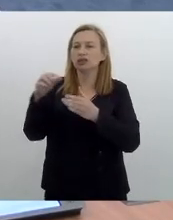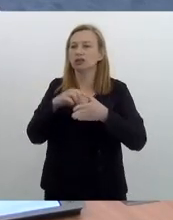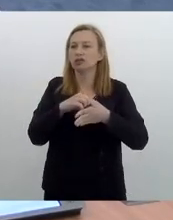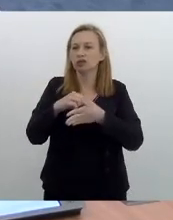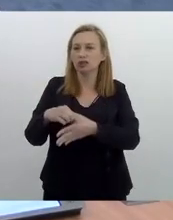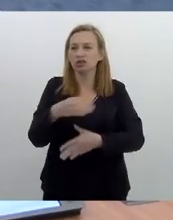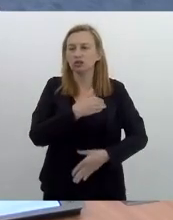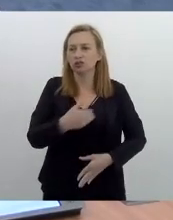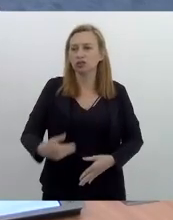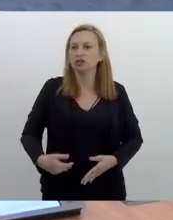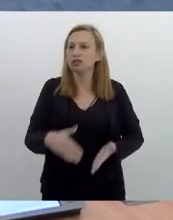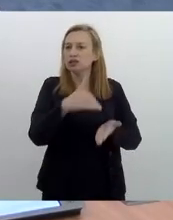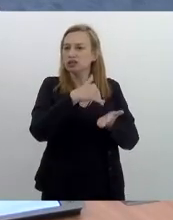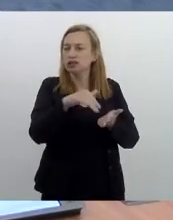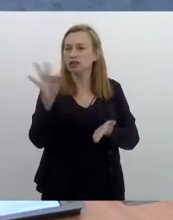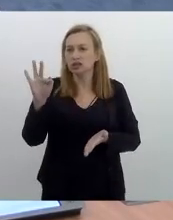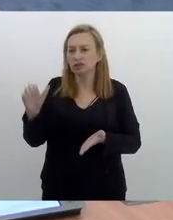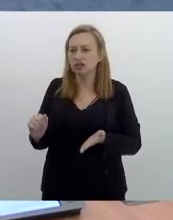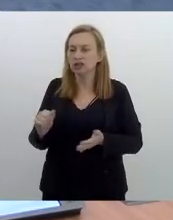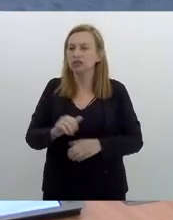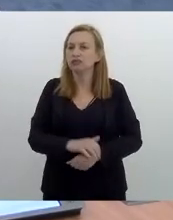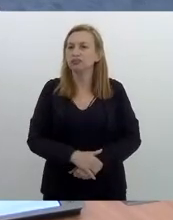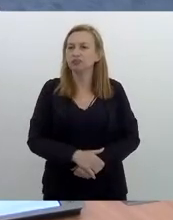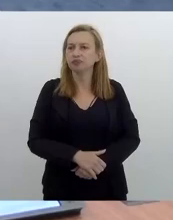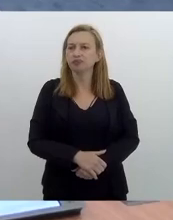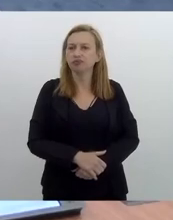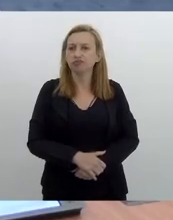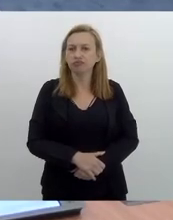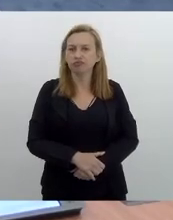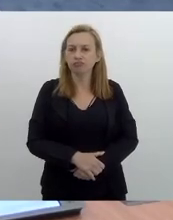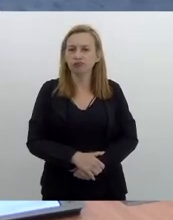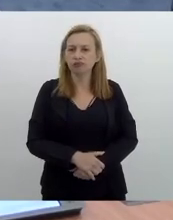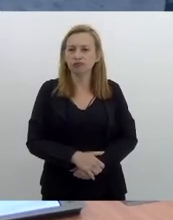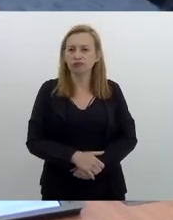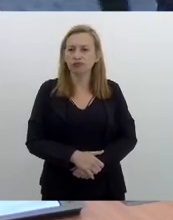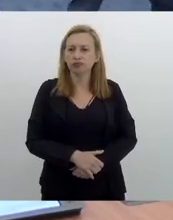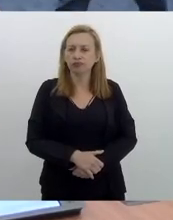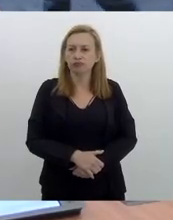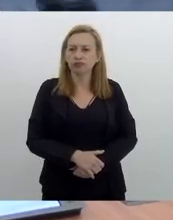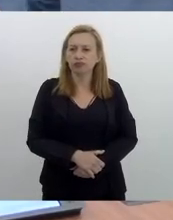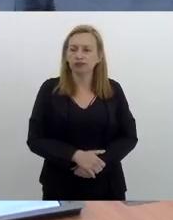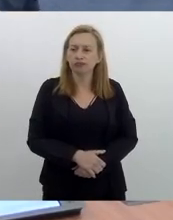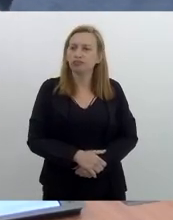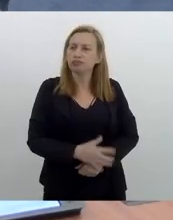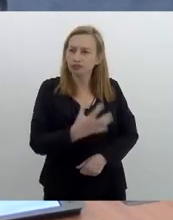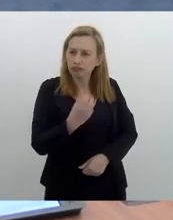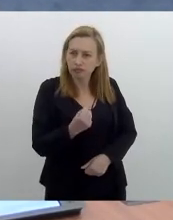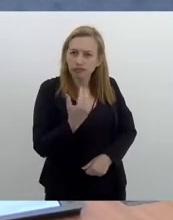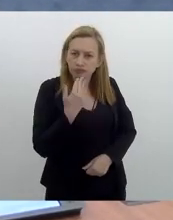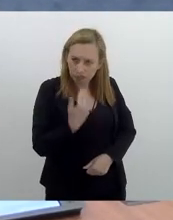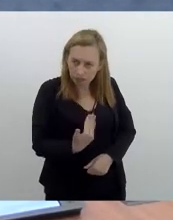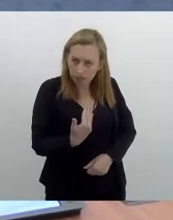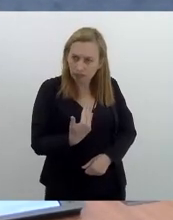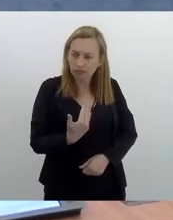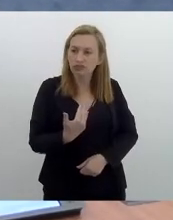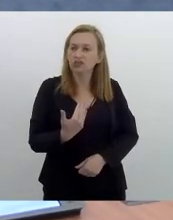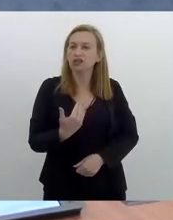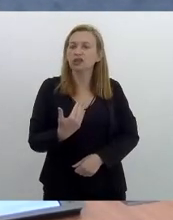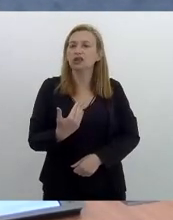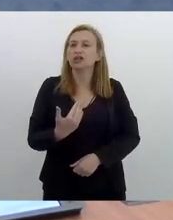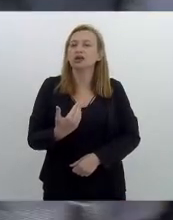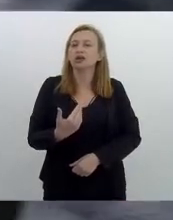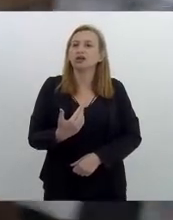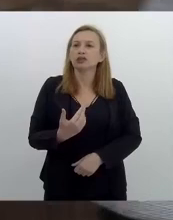Ao secretário de fazenda Enfim Por ser acatado Aquilo que eu sugeri De estender Para